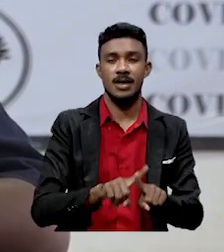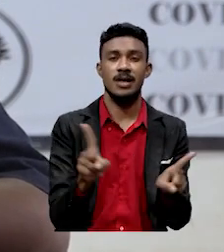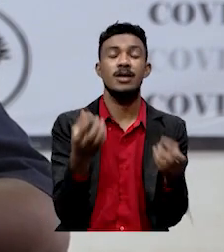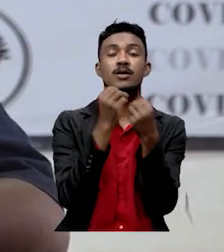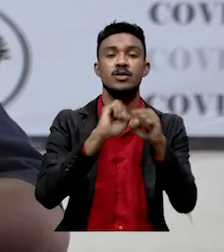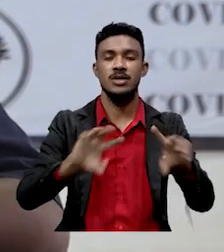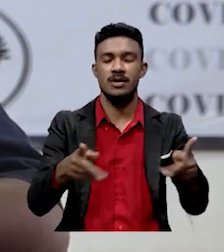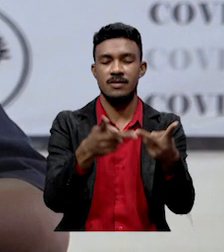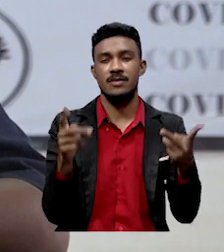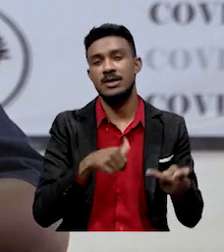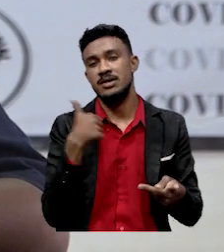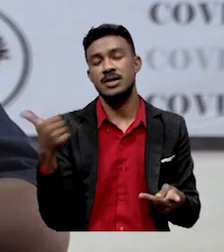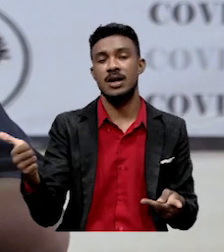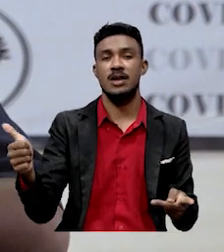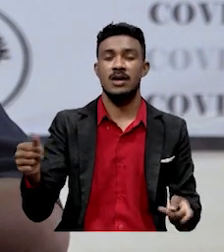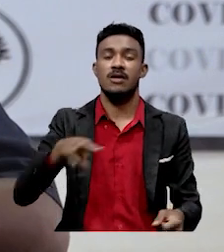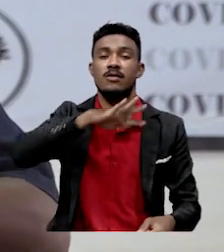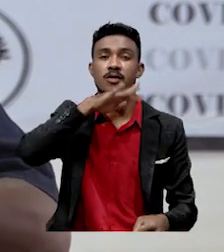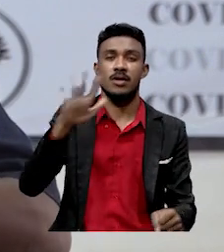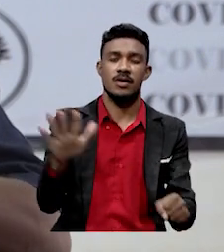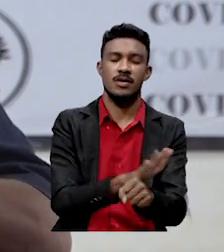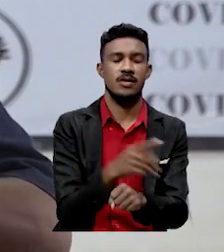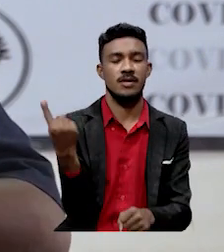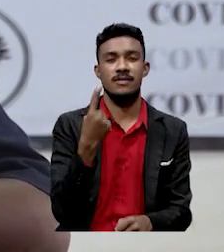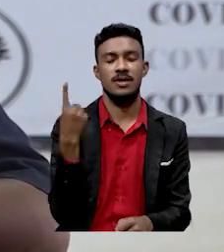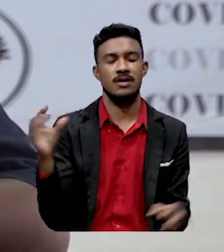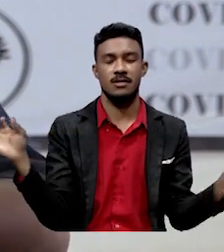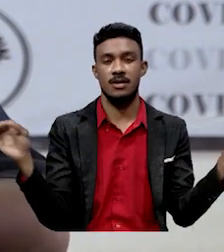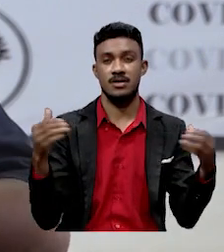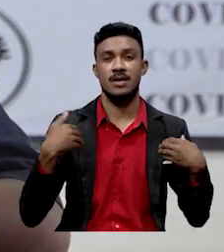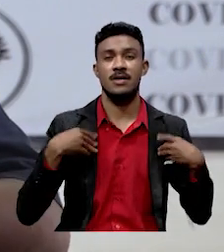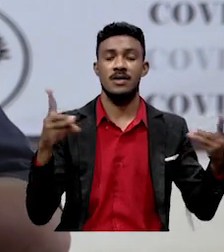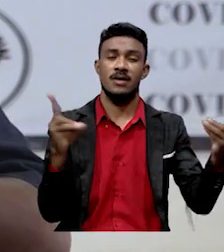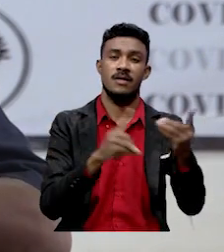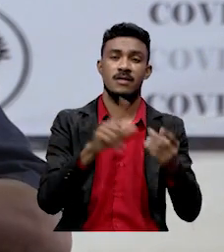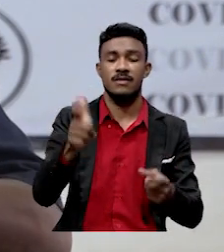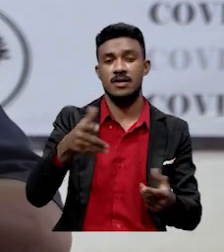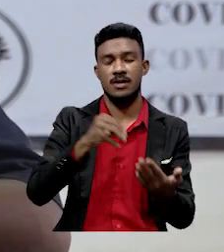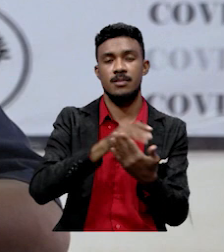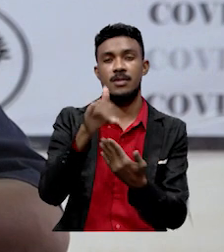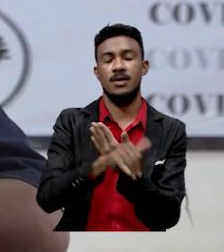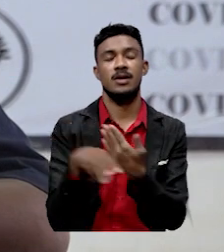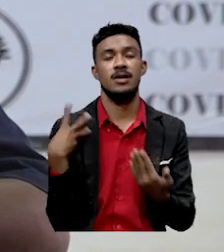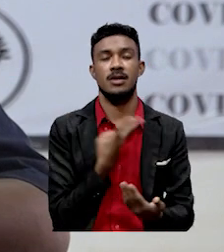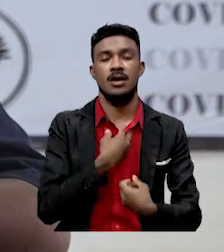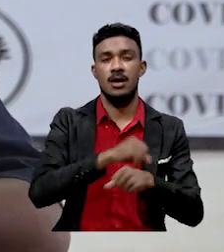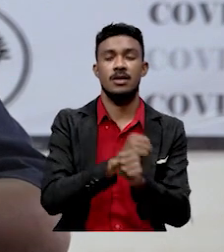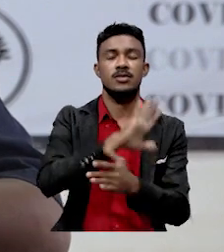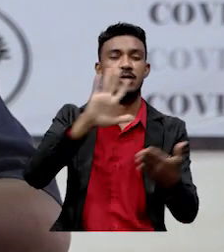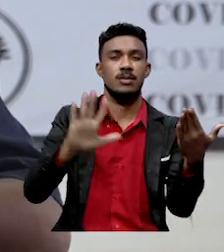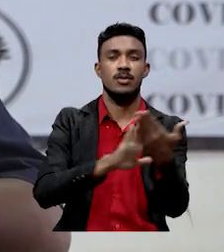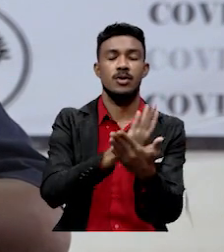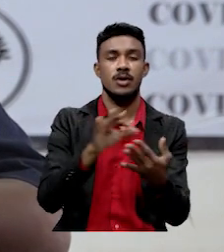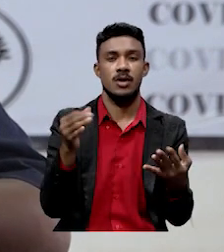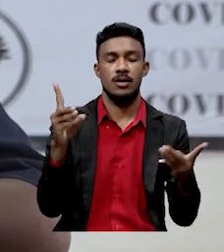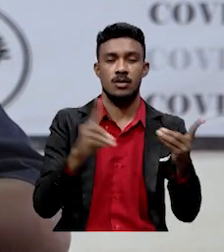a fuerna con una fate que en elos acontece tamba 20 de mayo tatu a los festa conmemora el oro independencia bebe